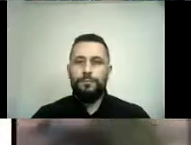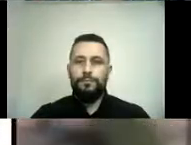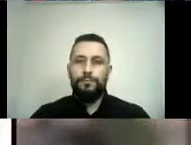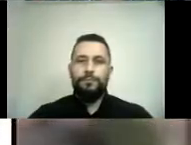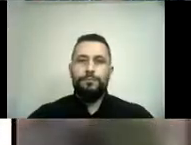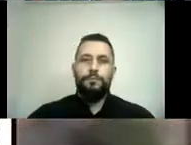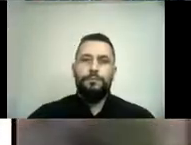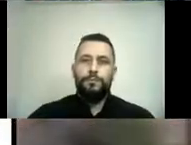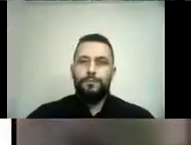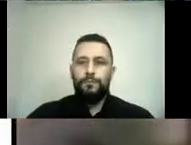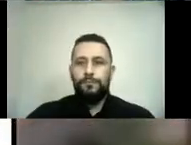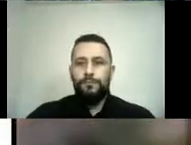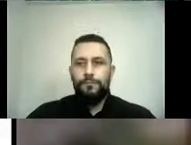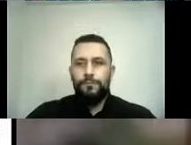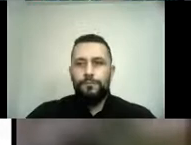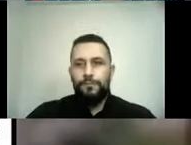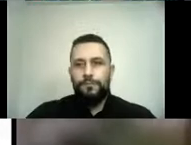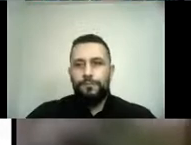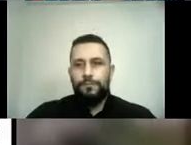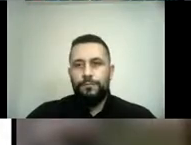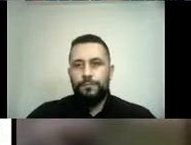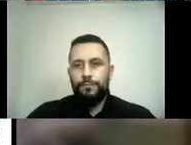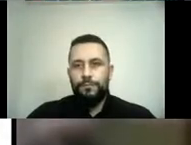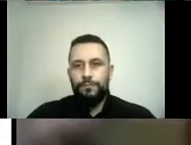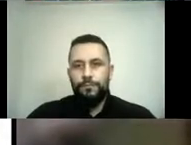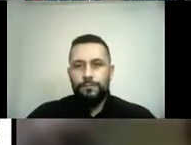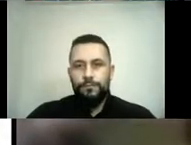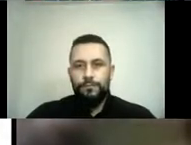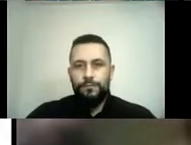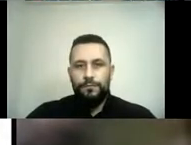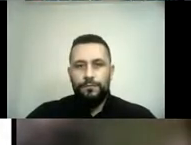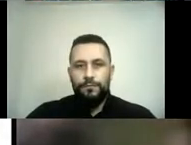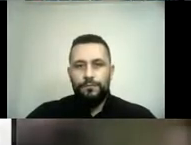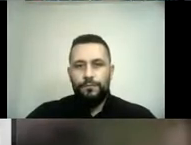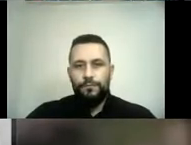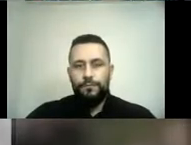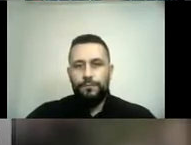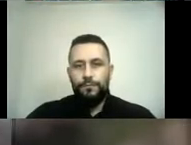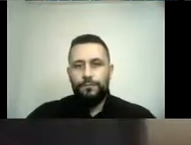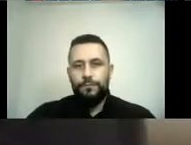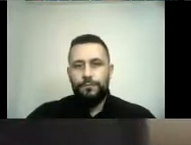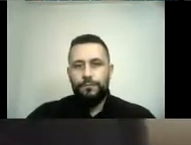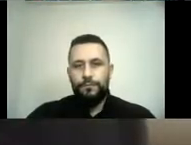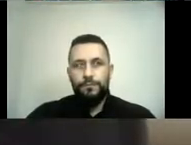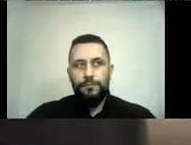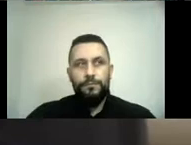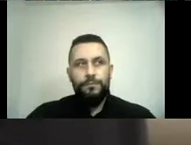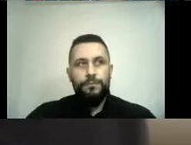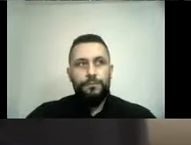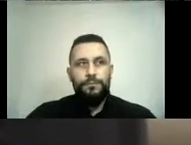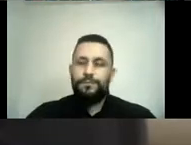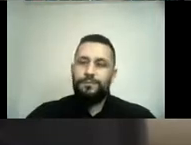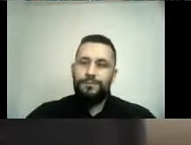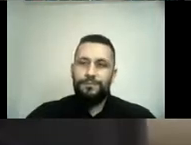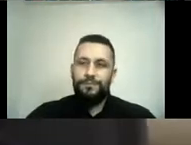Seja através do plantão 24 horas das prerrogativas, seja através do plantão do processo eletrônico, buscamos garantir